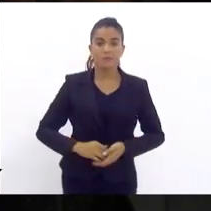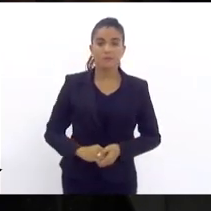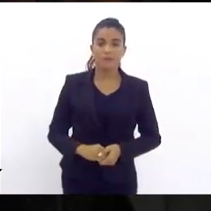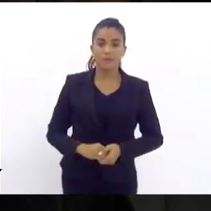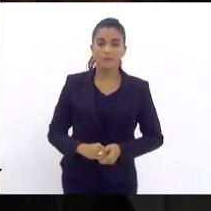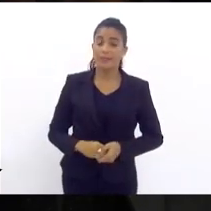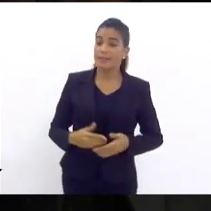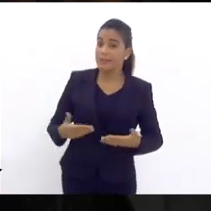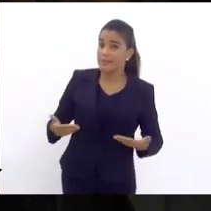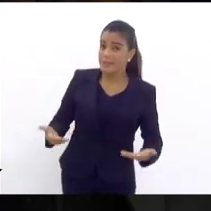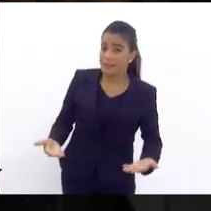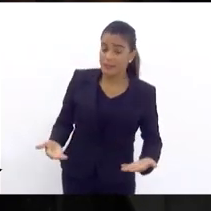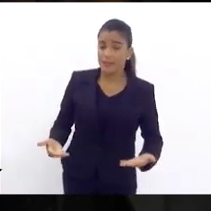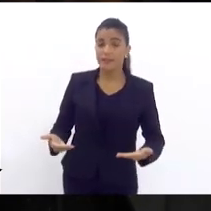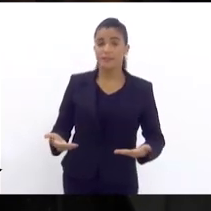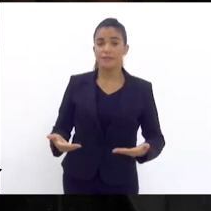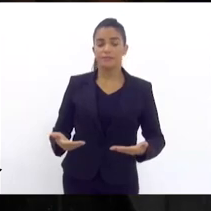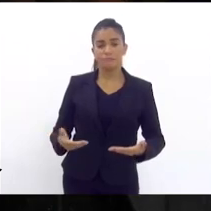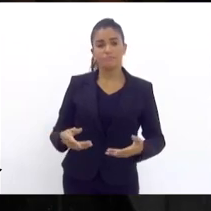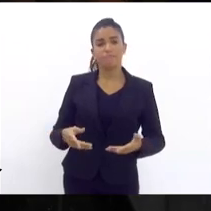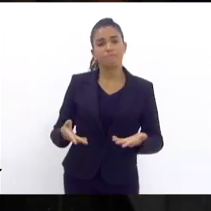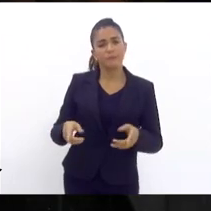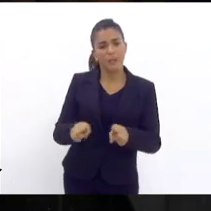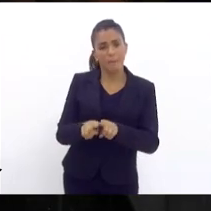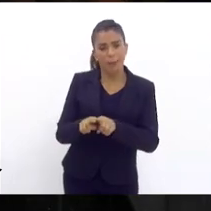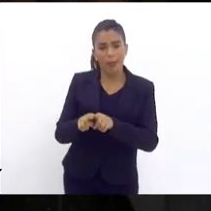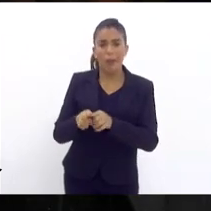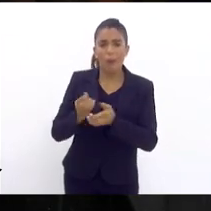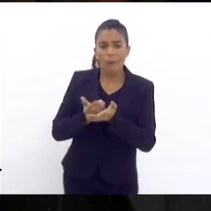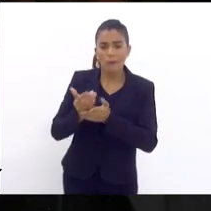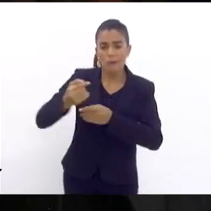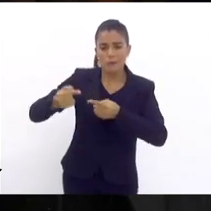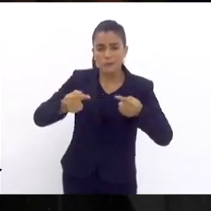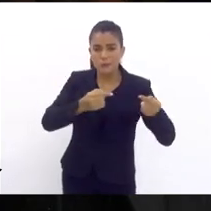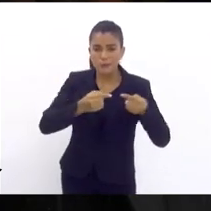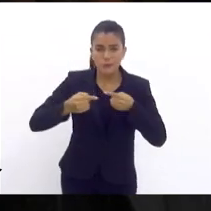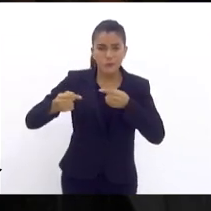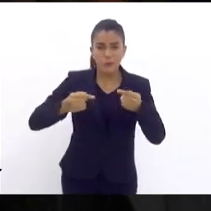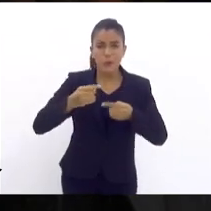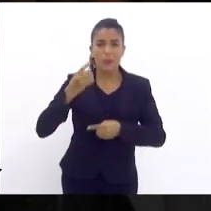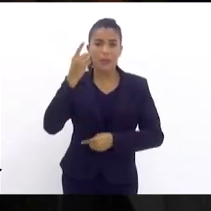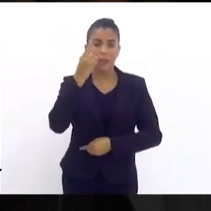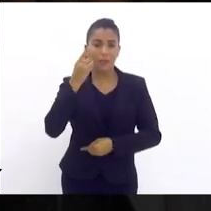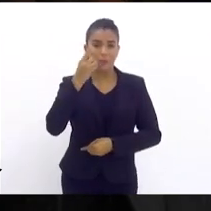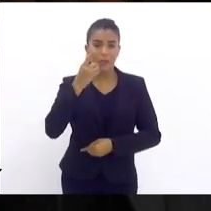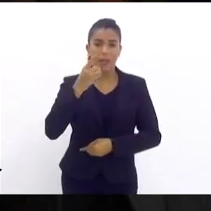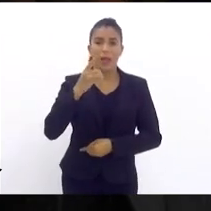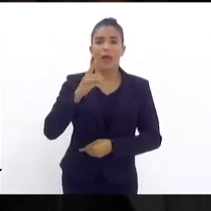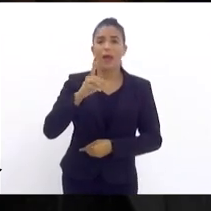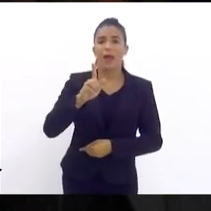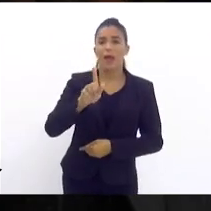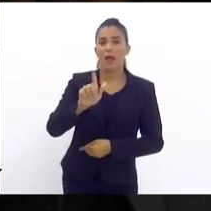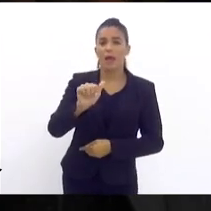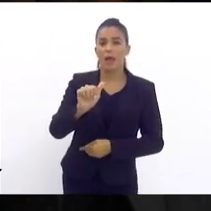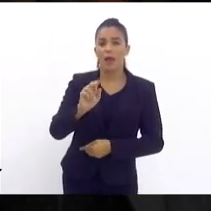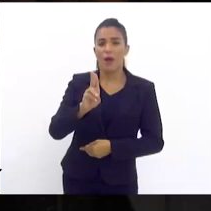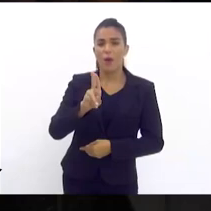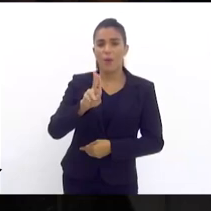e trouxe aqui a discussão o deputado Márcio Gualberto